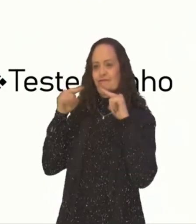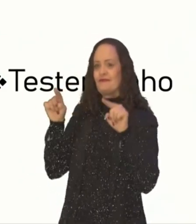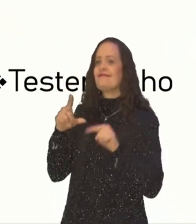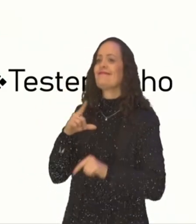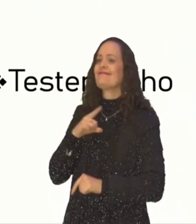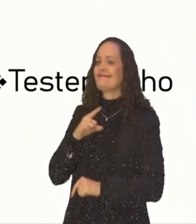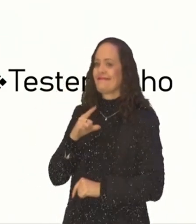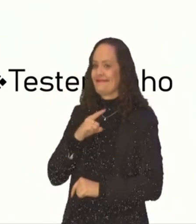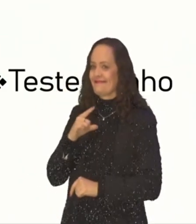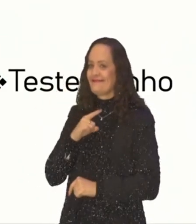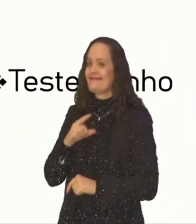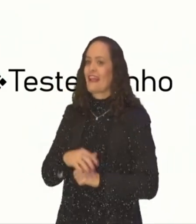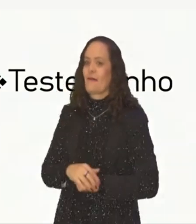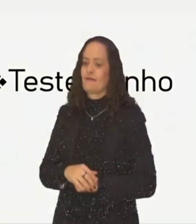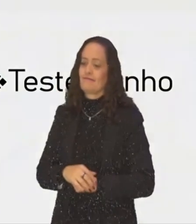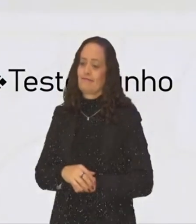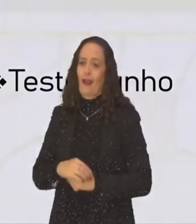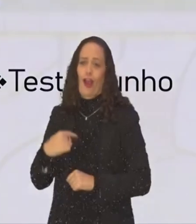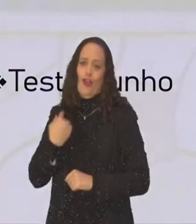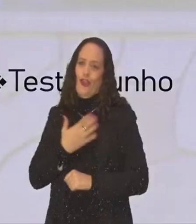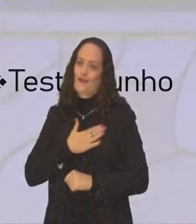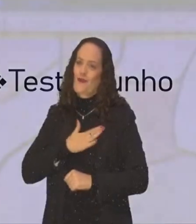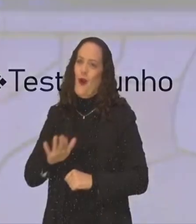E as críticas nós não gostamos.